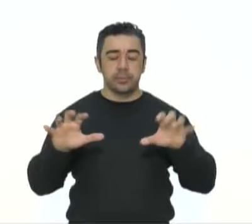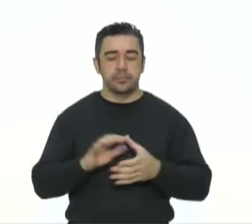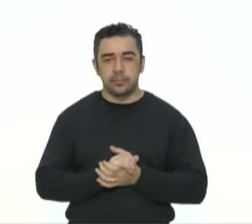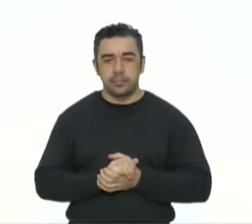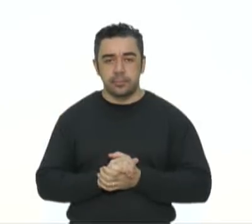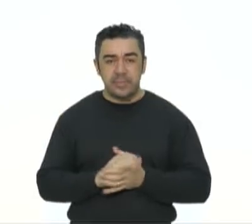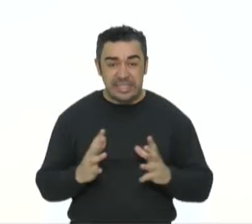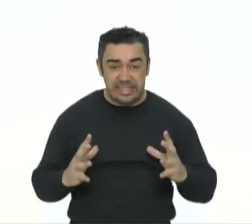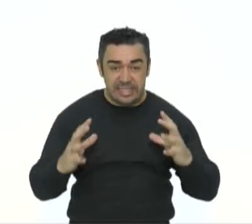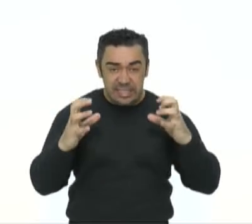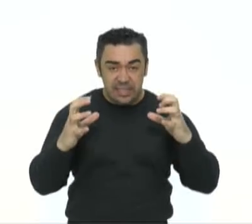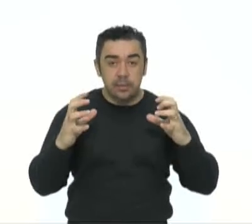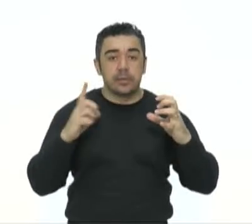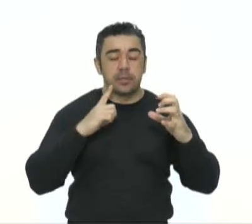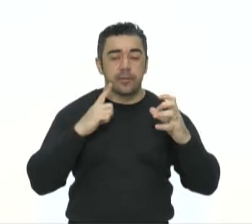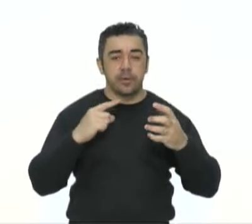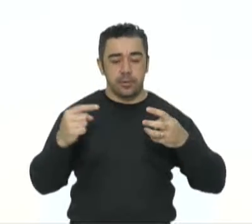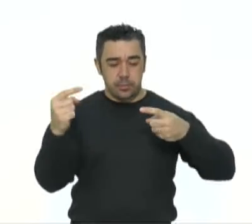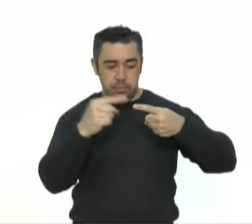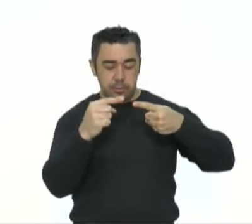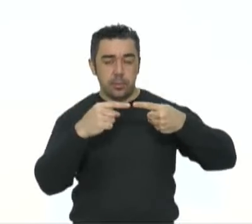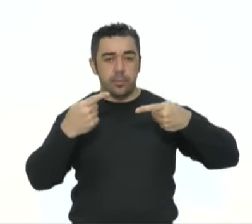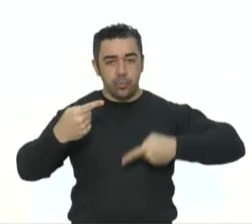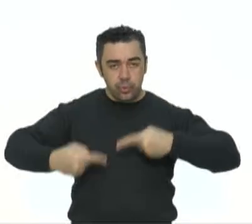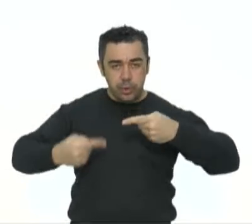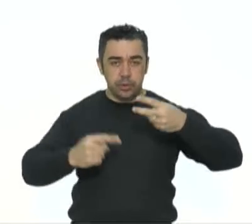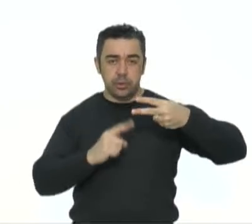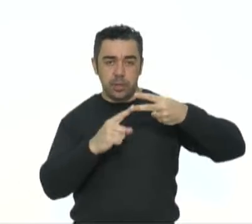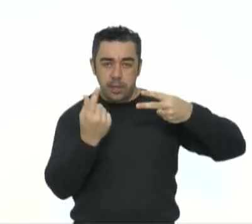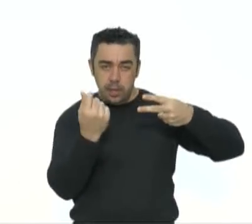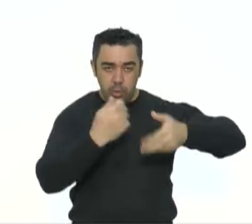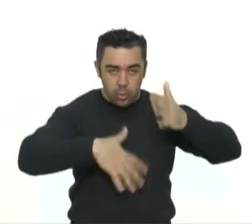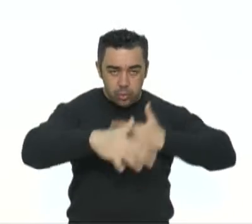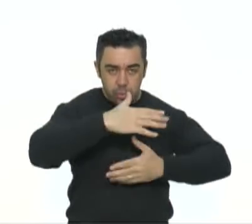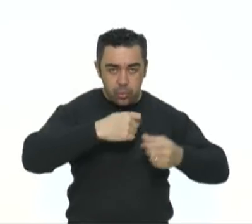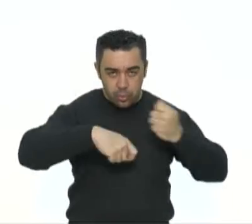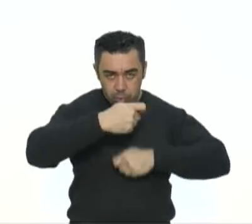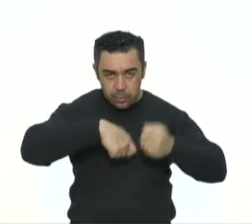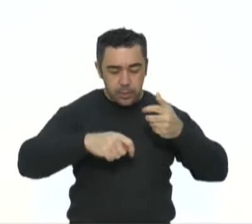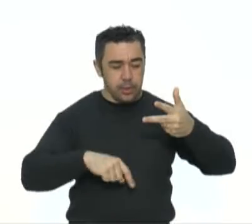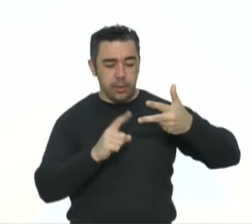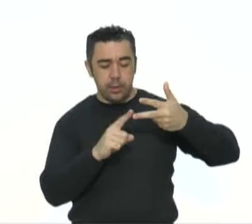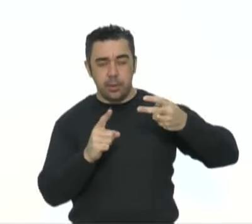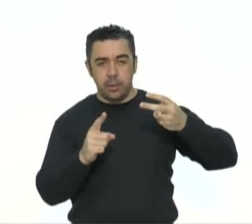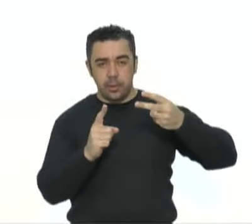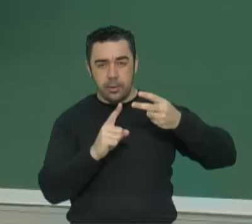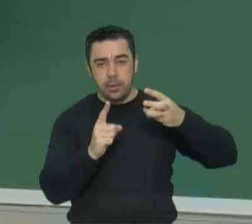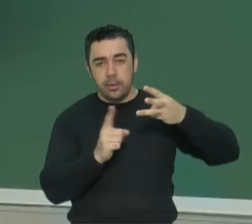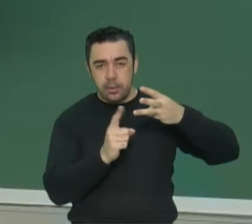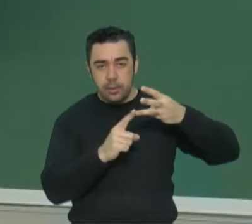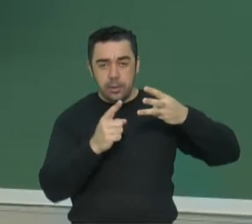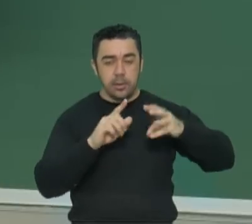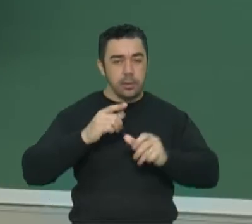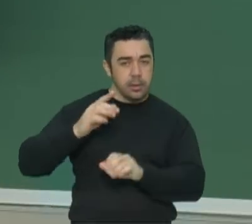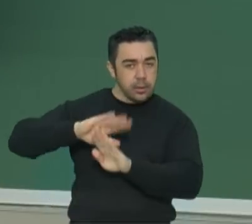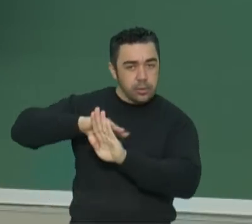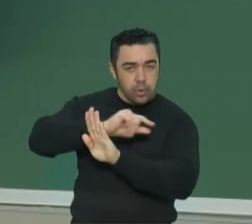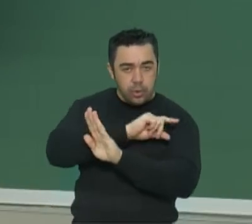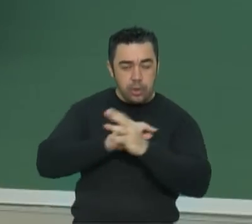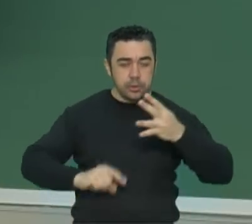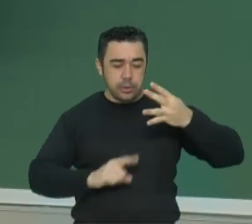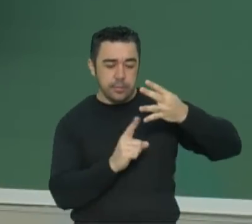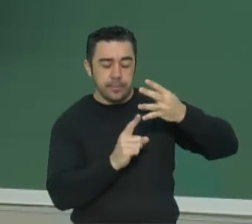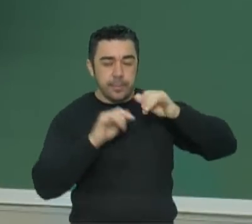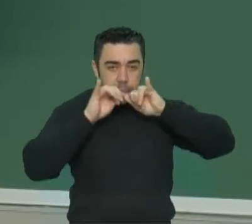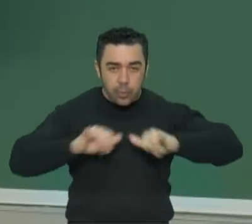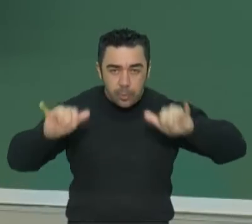disputa política, econômica, ideológica e propagandística entre Estados Unidos e União